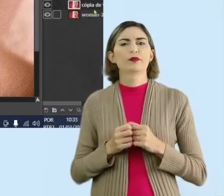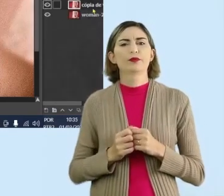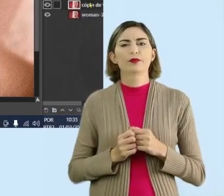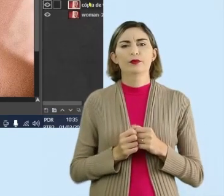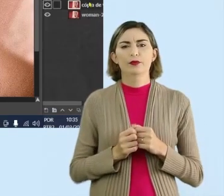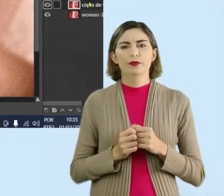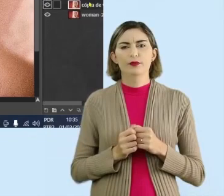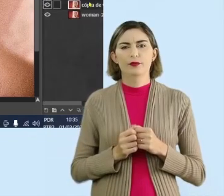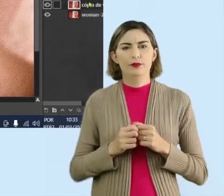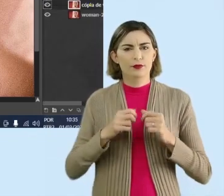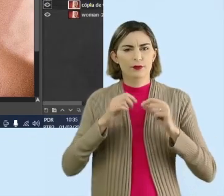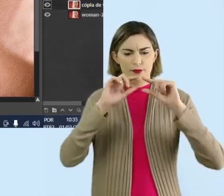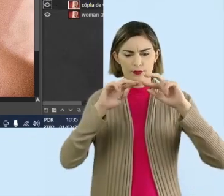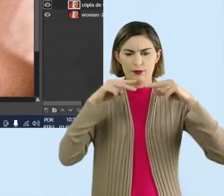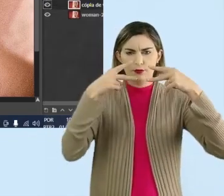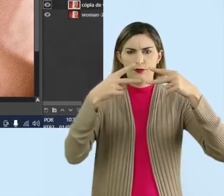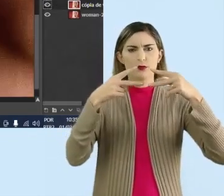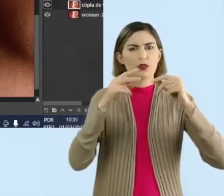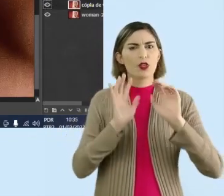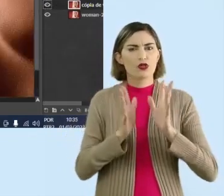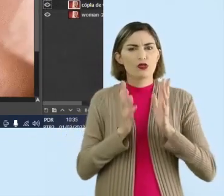Camada, dupliquei. Vamos trabalhar com a cópia.